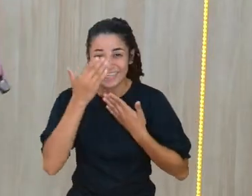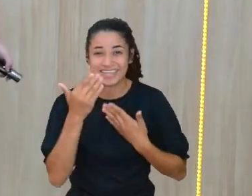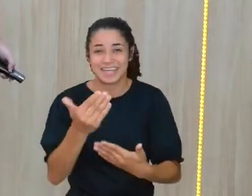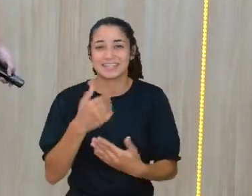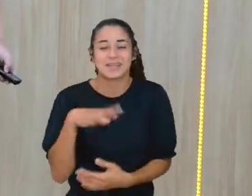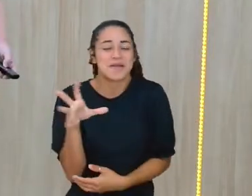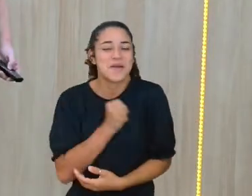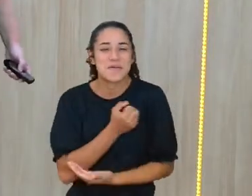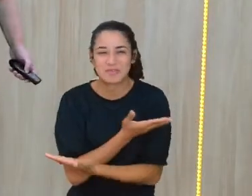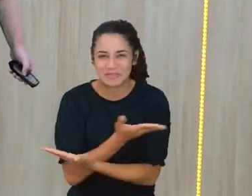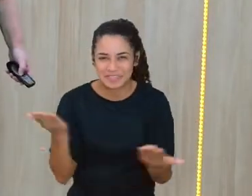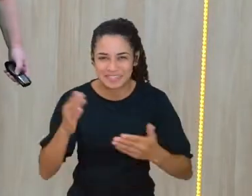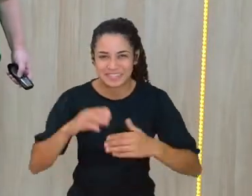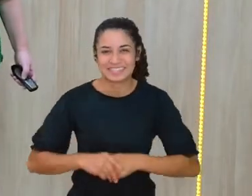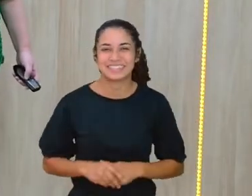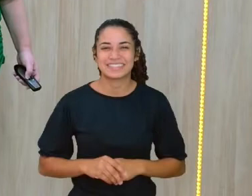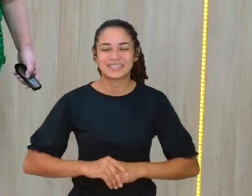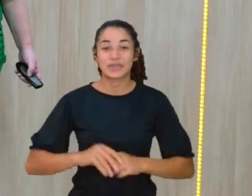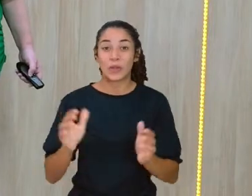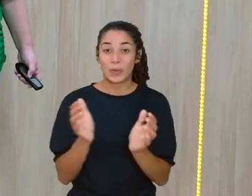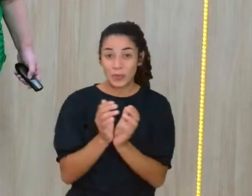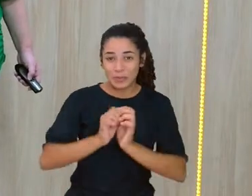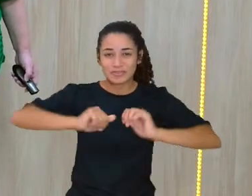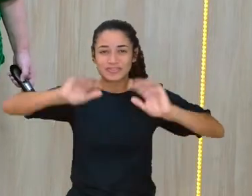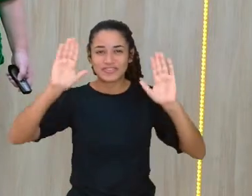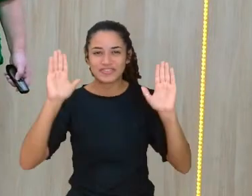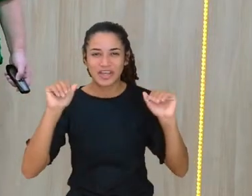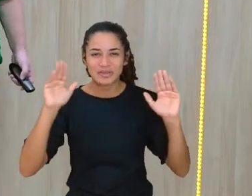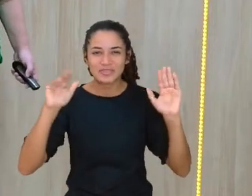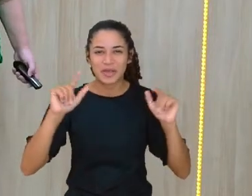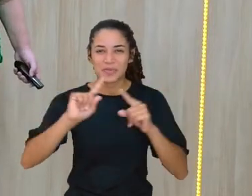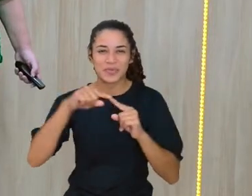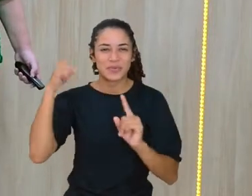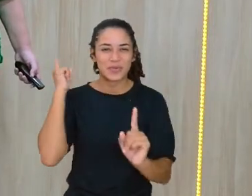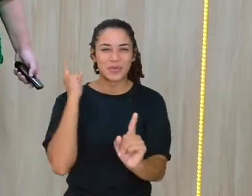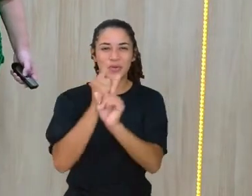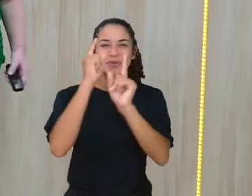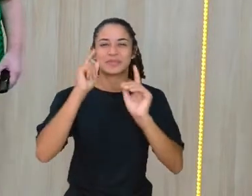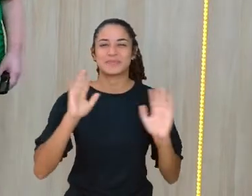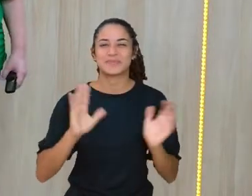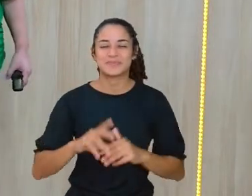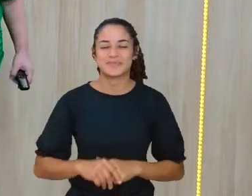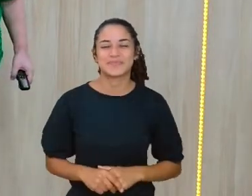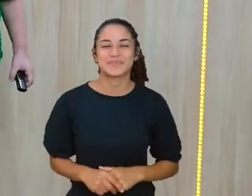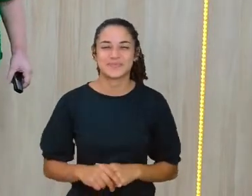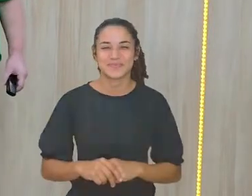Adoro vocês. Bom, turma. Tchau. Até a próxima aula.